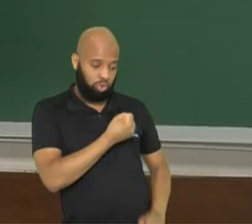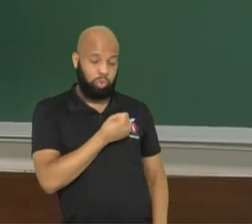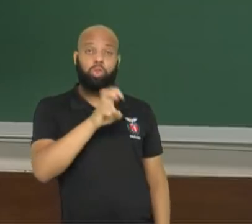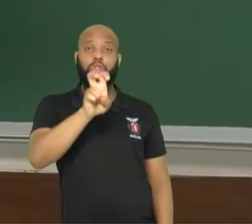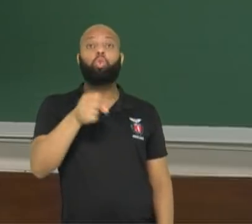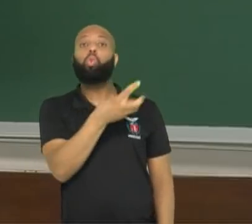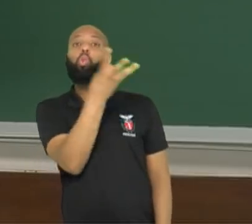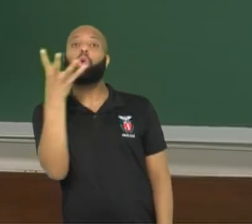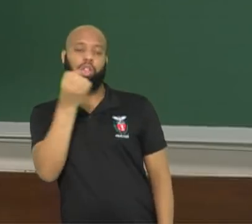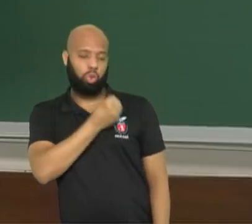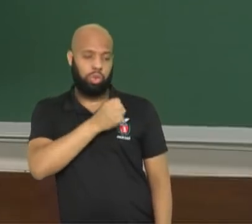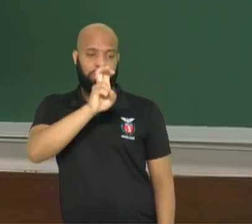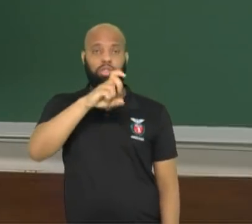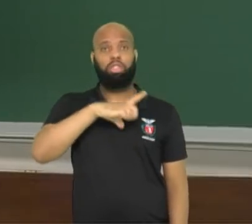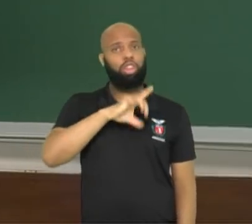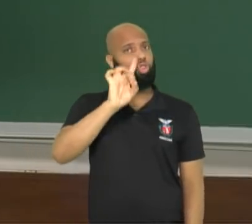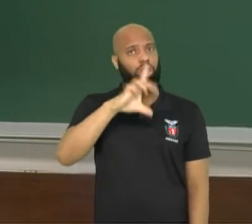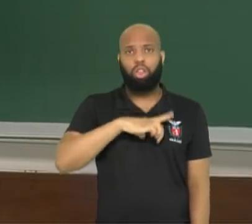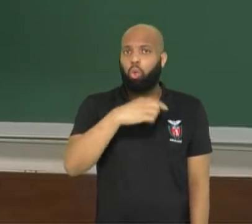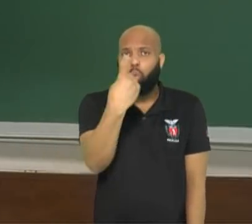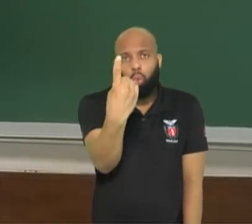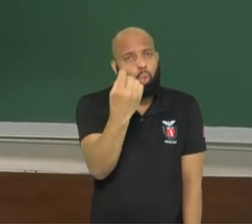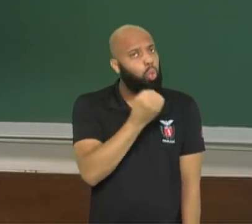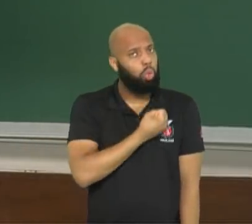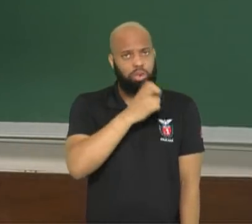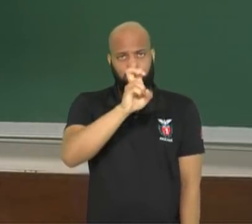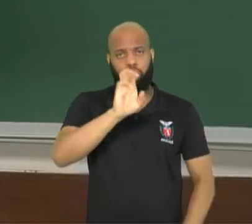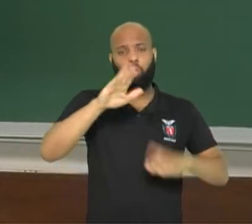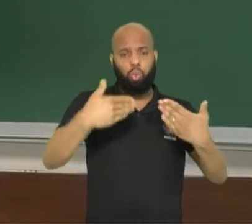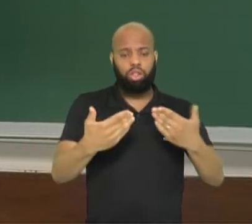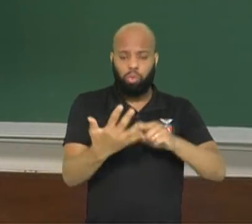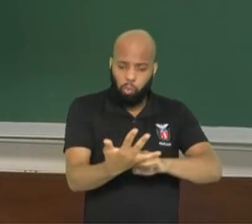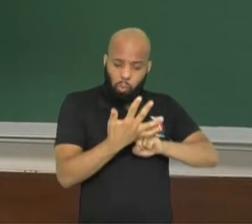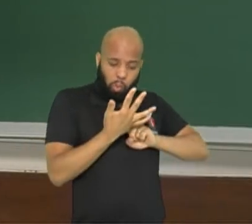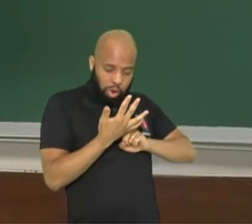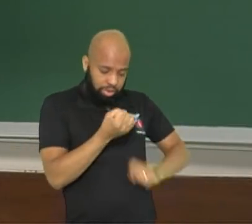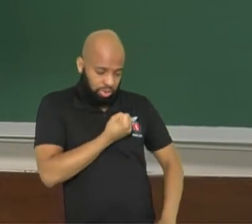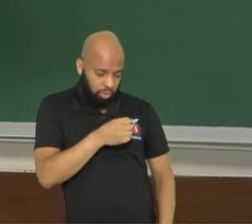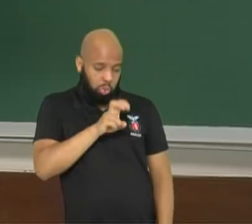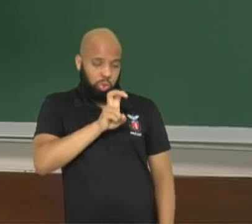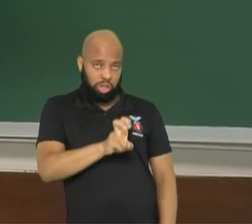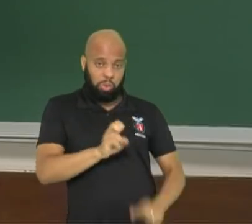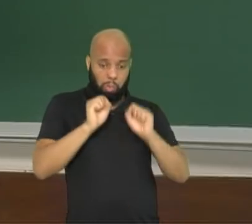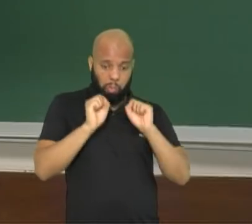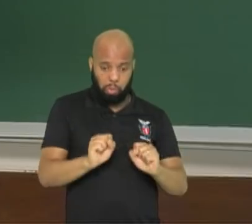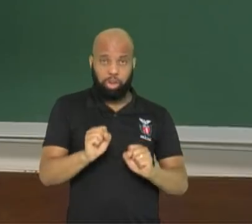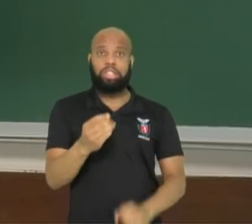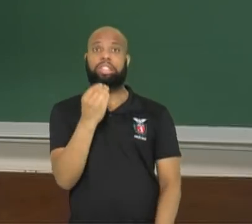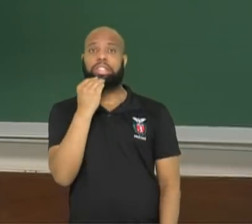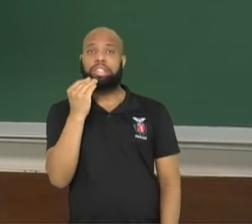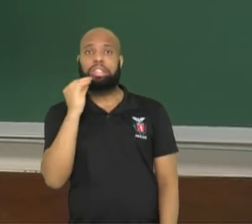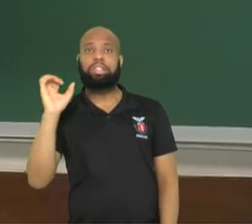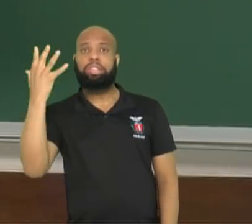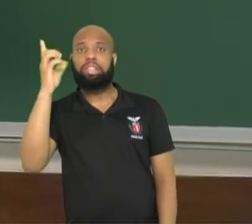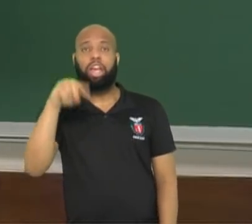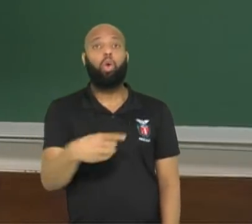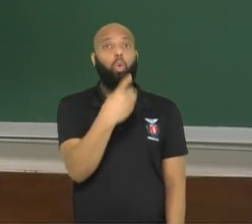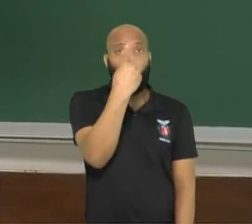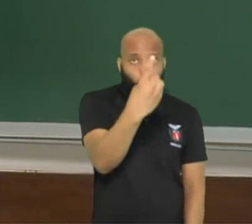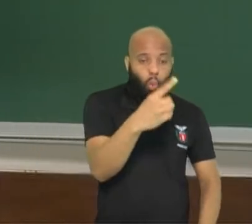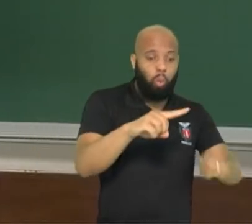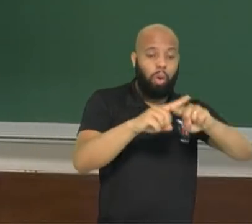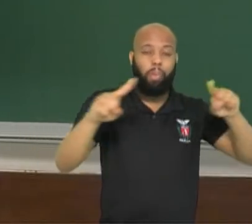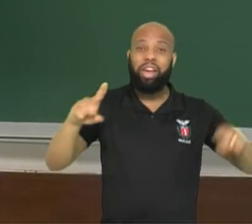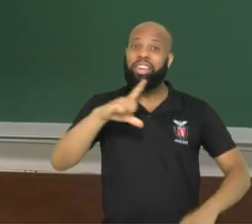faces 5 eu tenho aqui? Só uma. Então, a probabilidade de sair a face 5 é 1